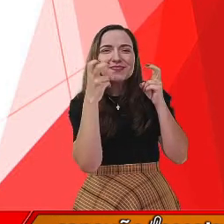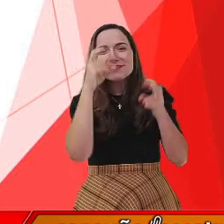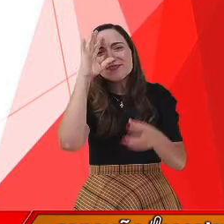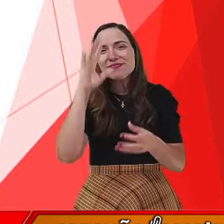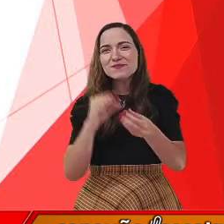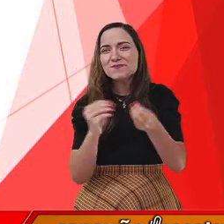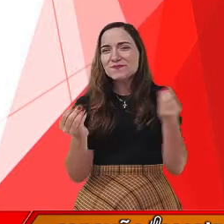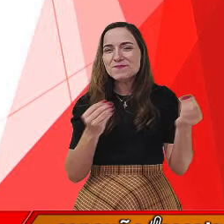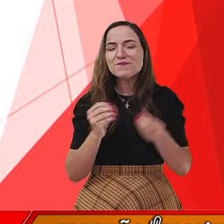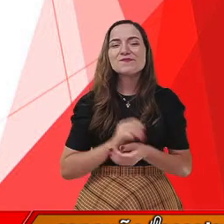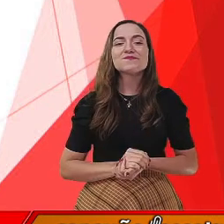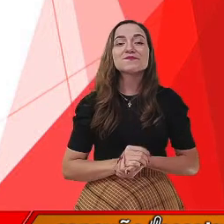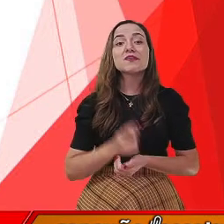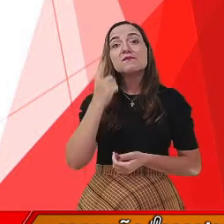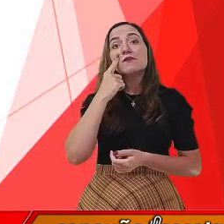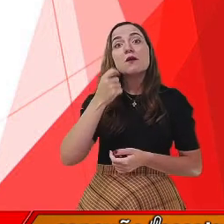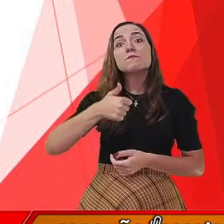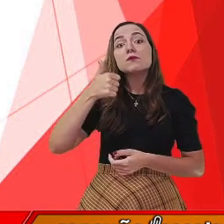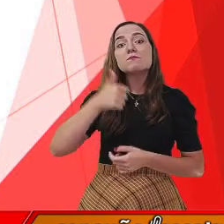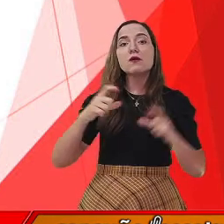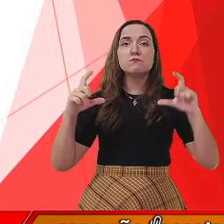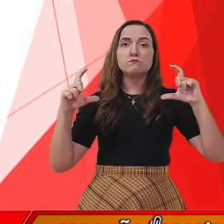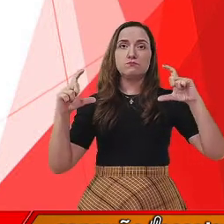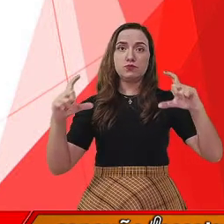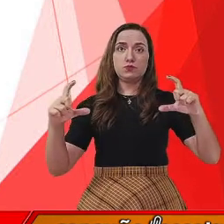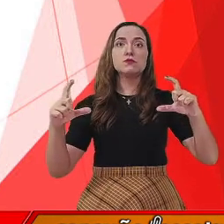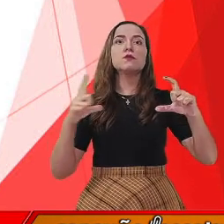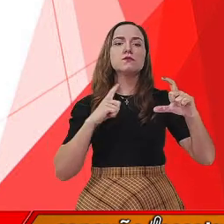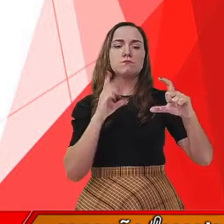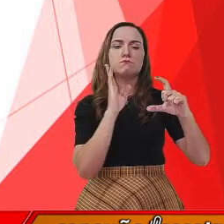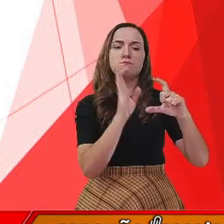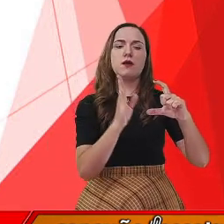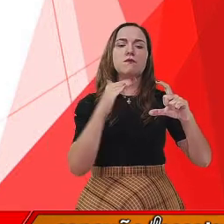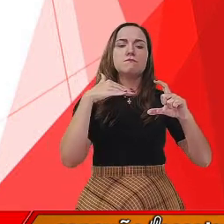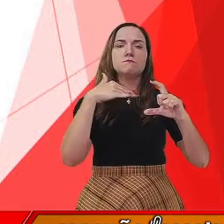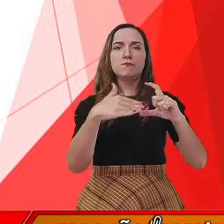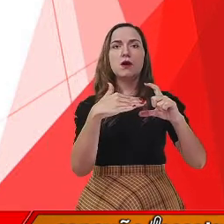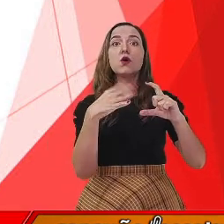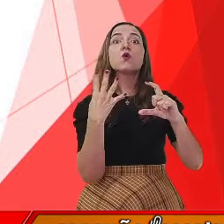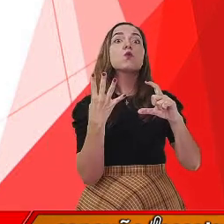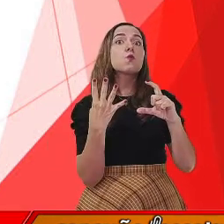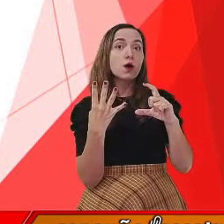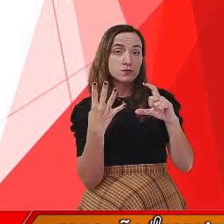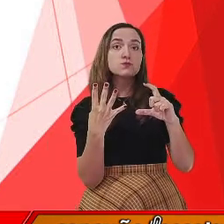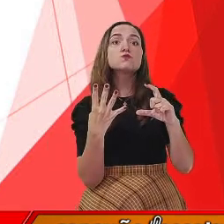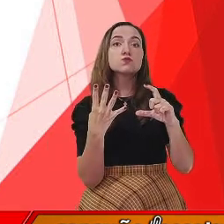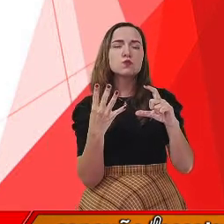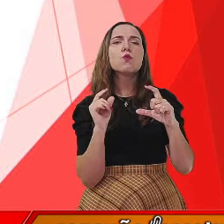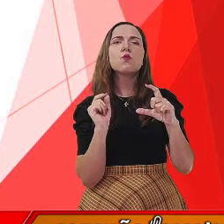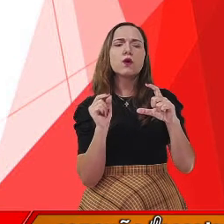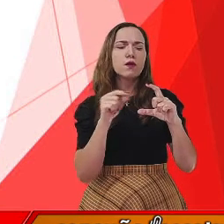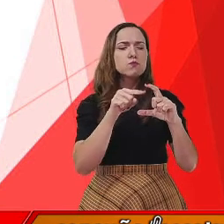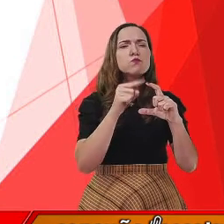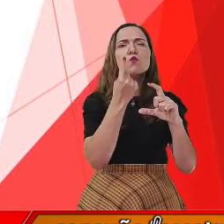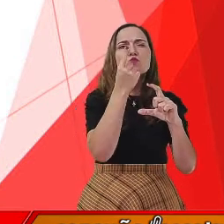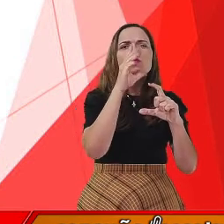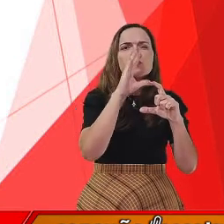1, temos um pedaço de 4, ou seja,